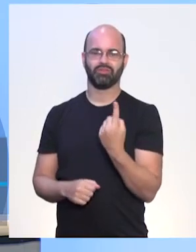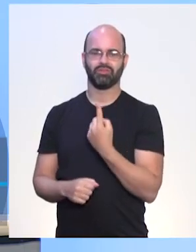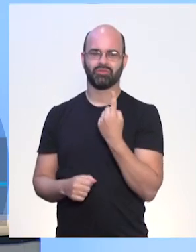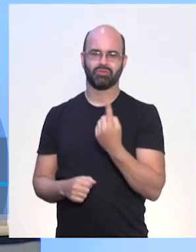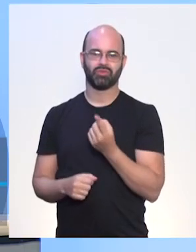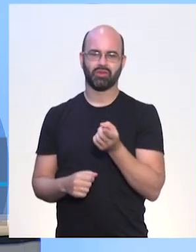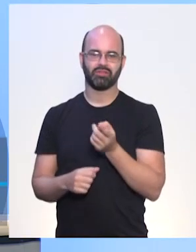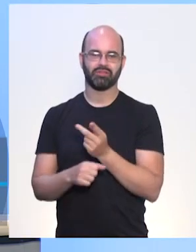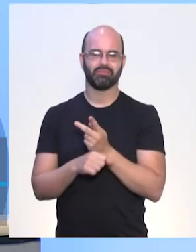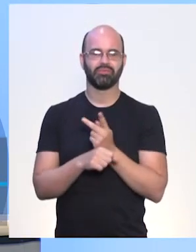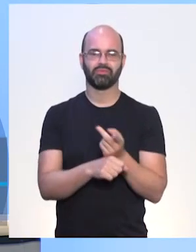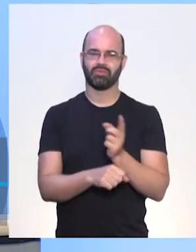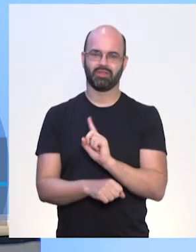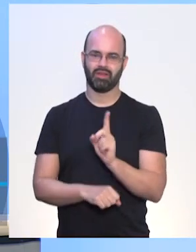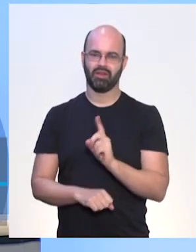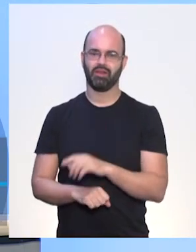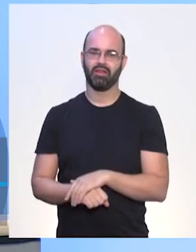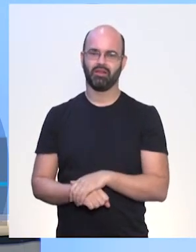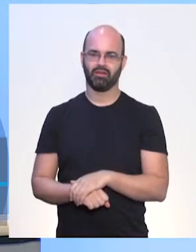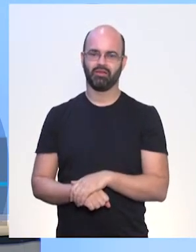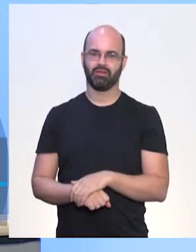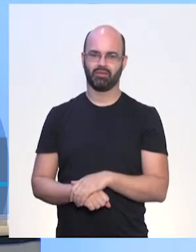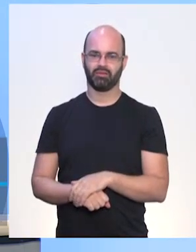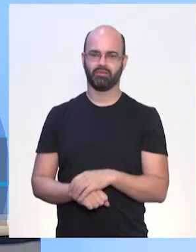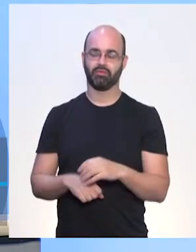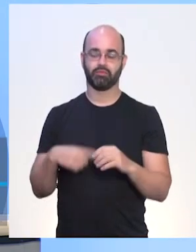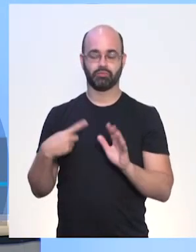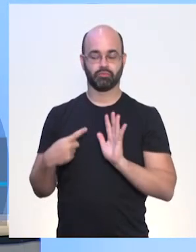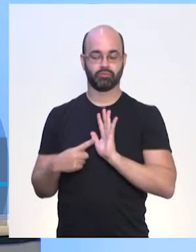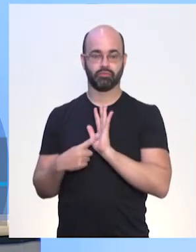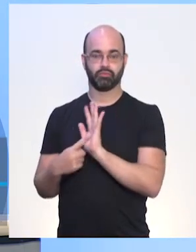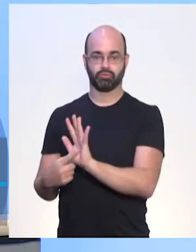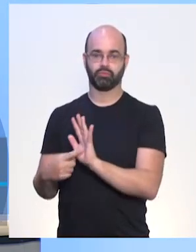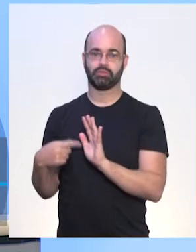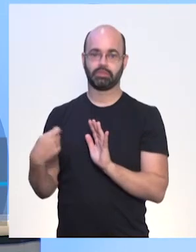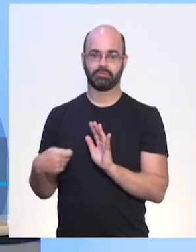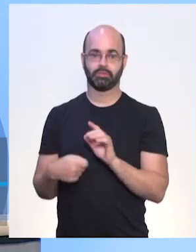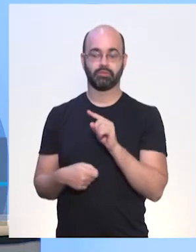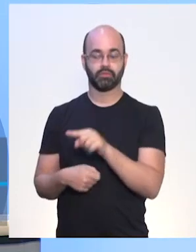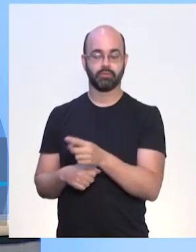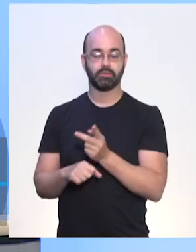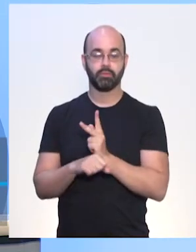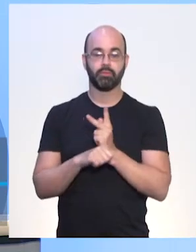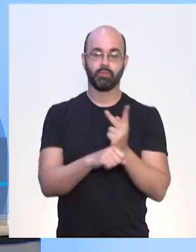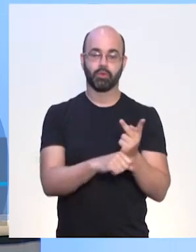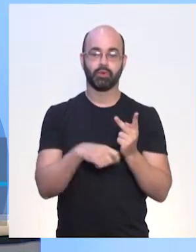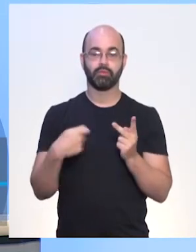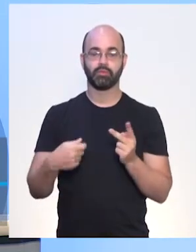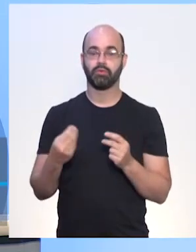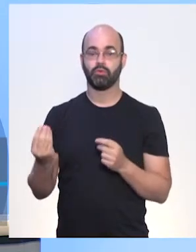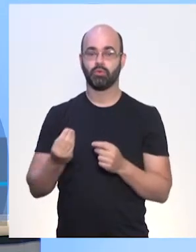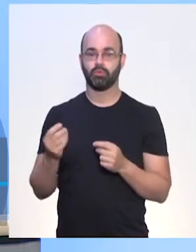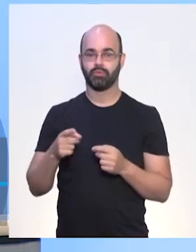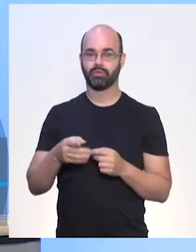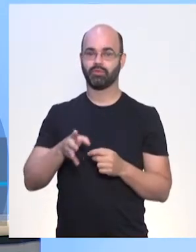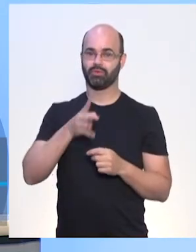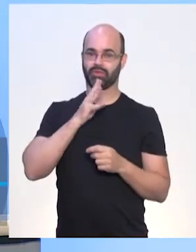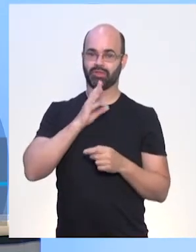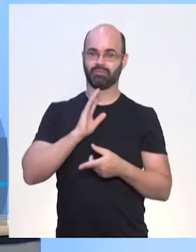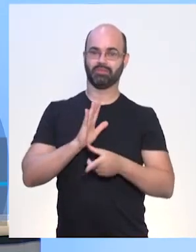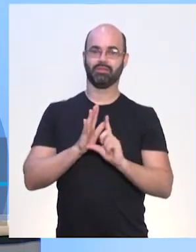nesse primeiro momento a gente precisa mostrar para ele uma forma dele procurar esses pré